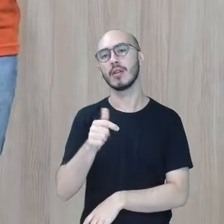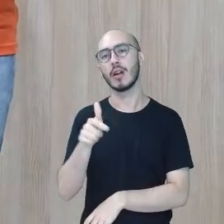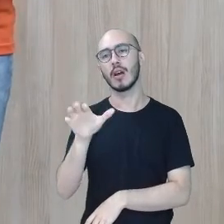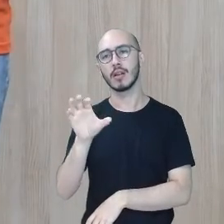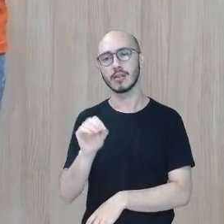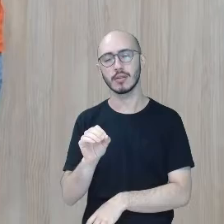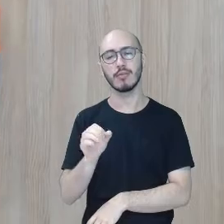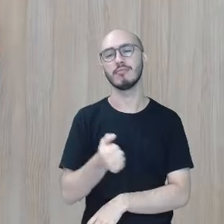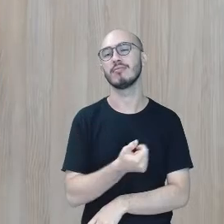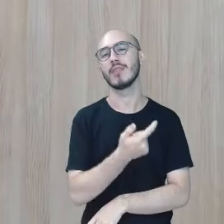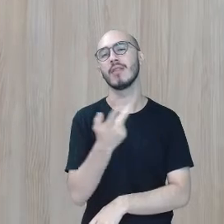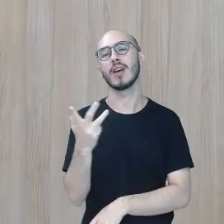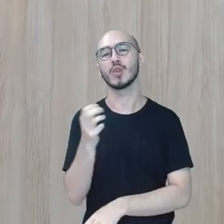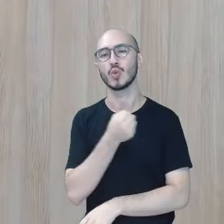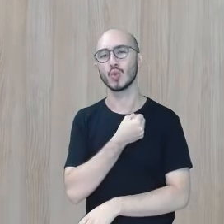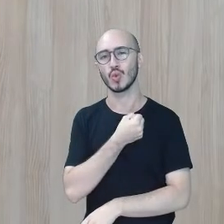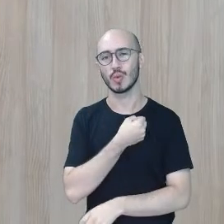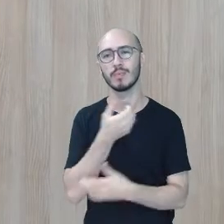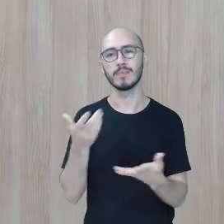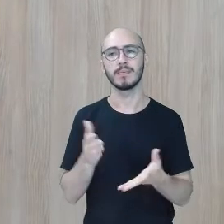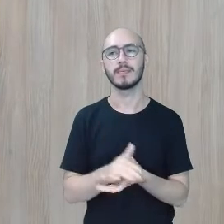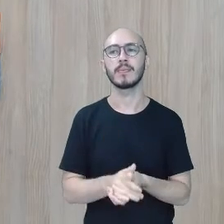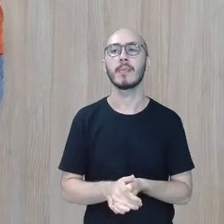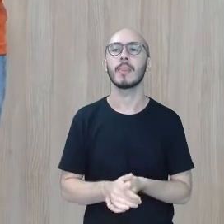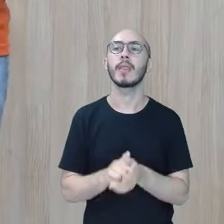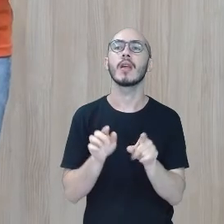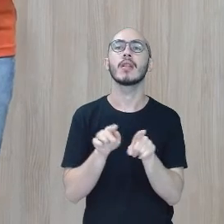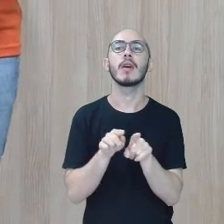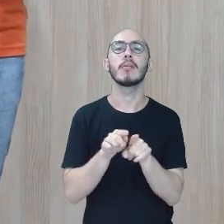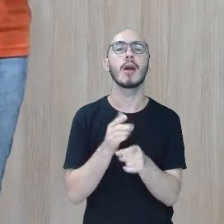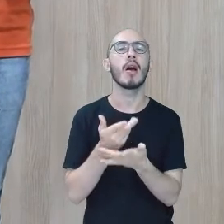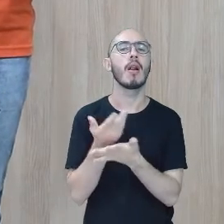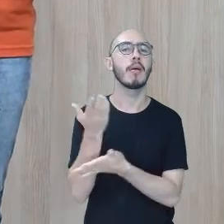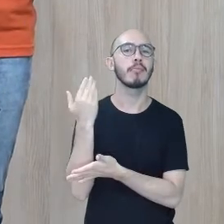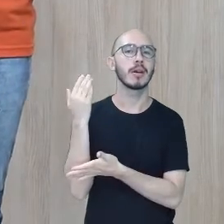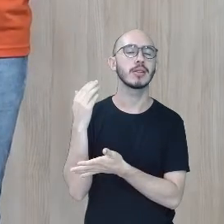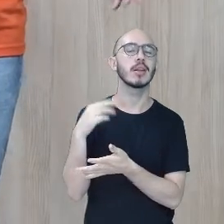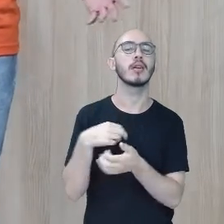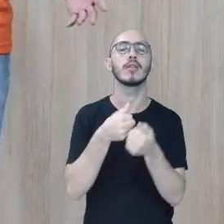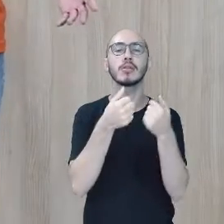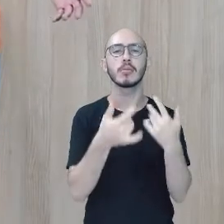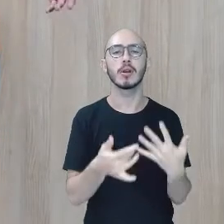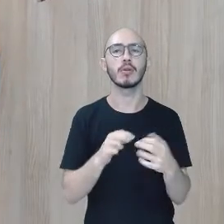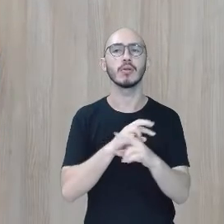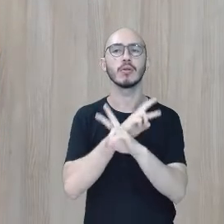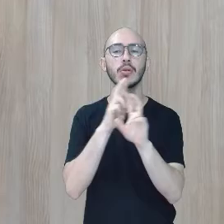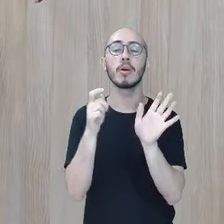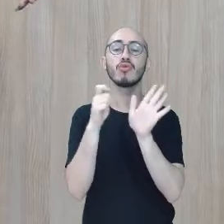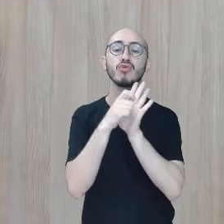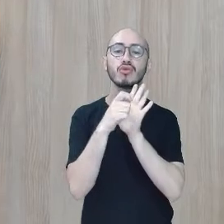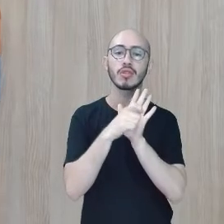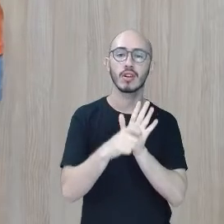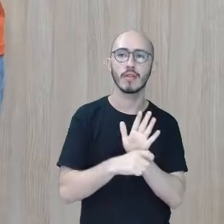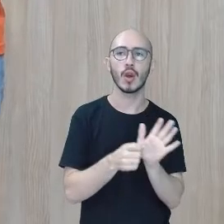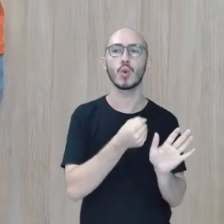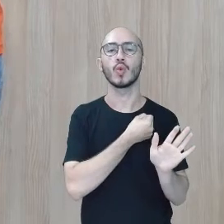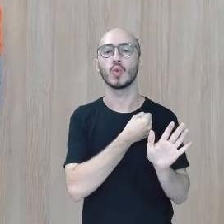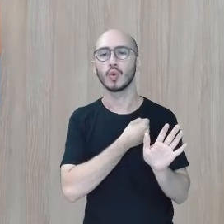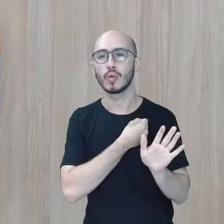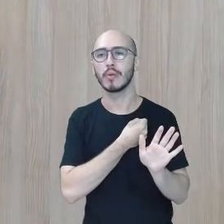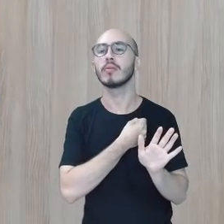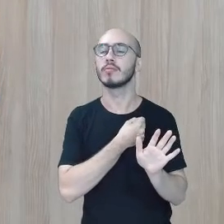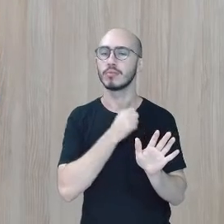vários fatores, tá? Falei também na aula passada que escrever um número, certo? Na forma